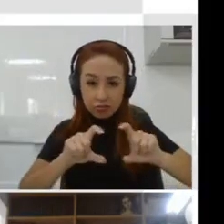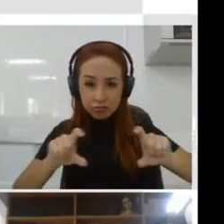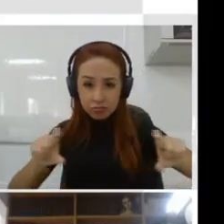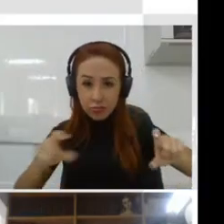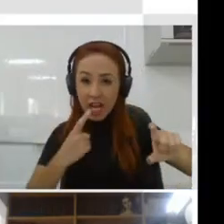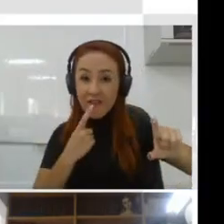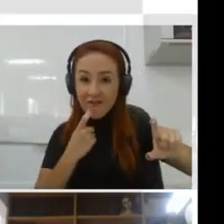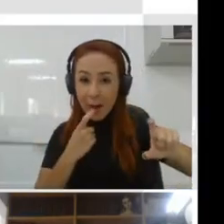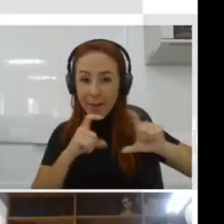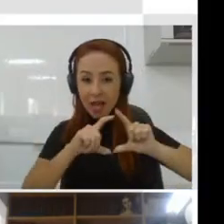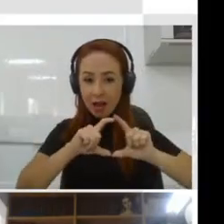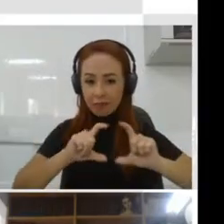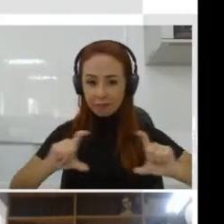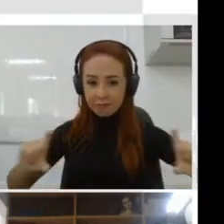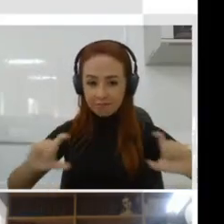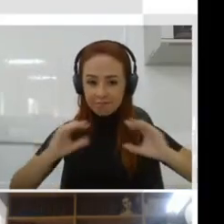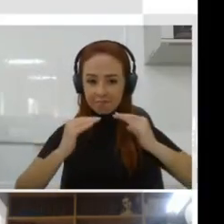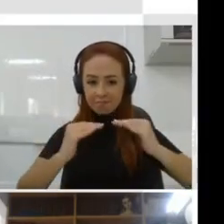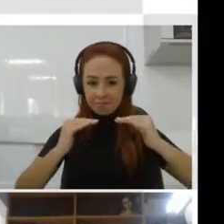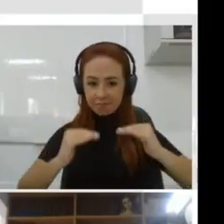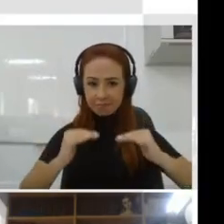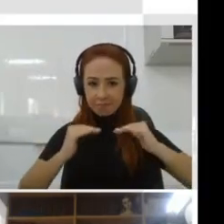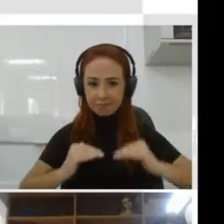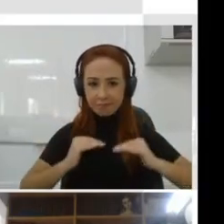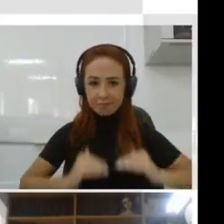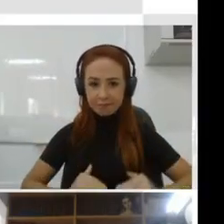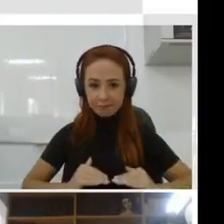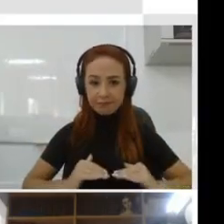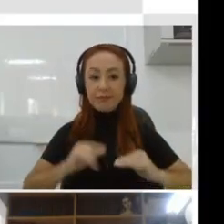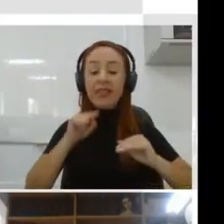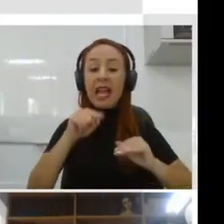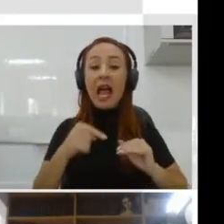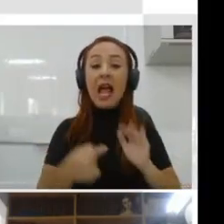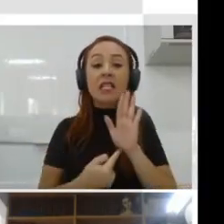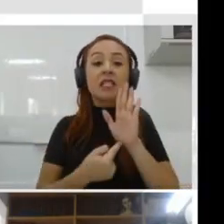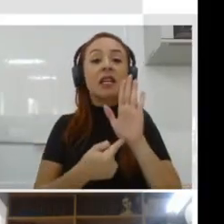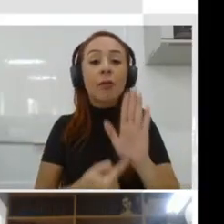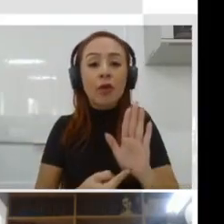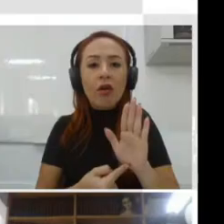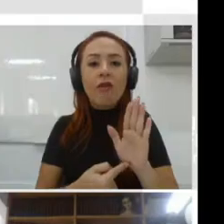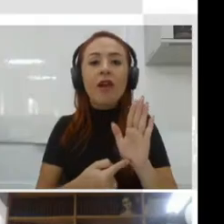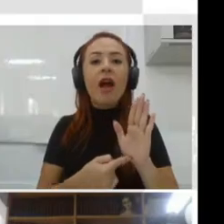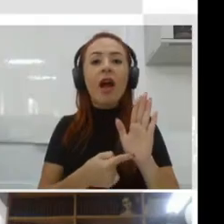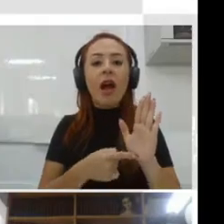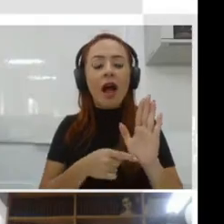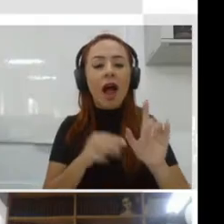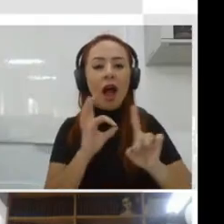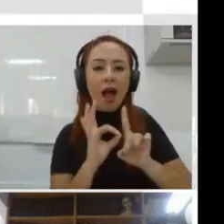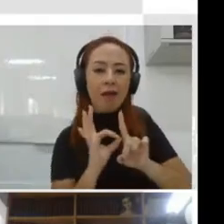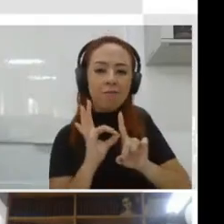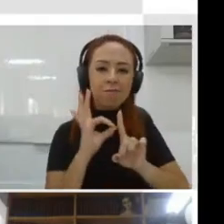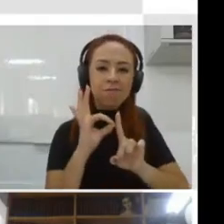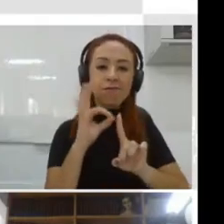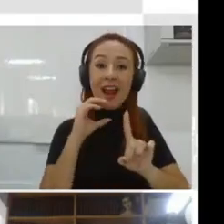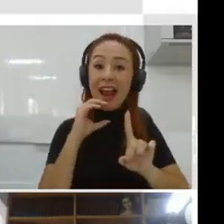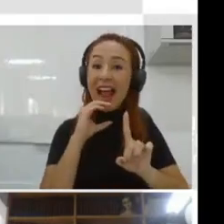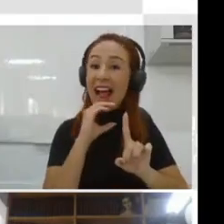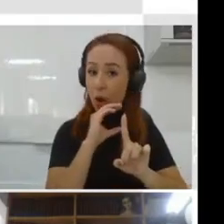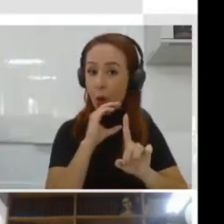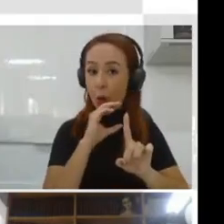de exposição a ondas de calor com potencial letal, né, que podem matar. Nós vamos